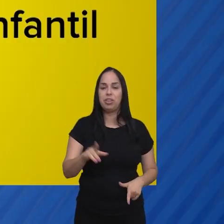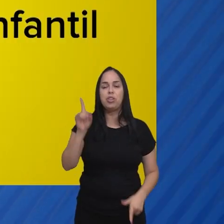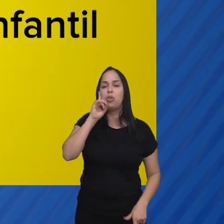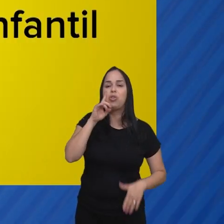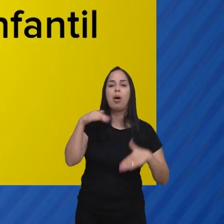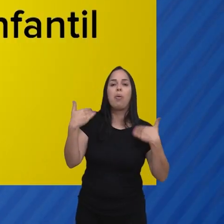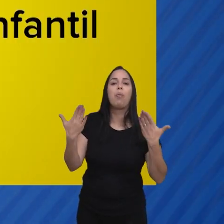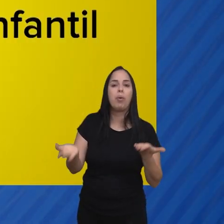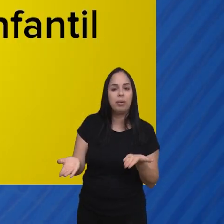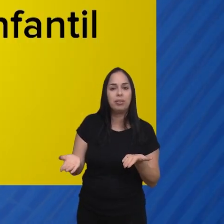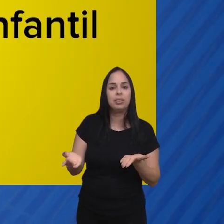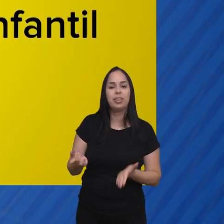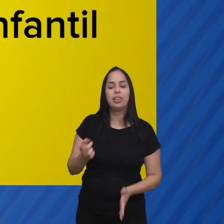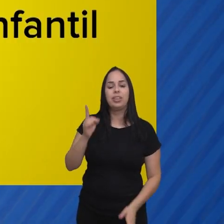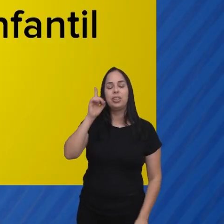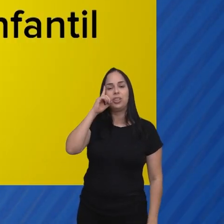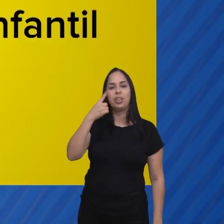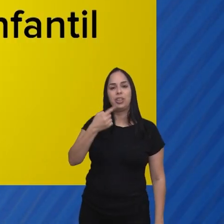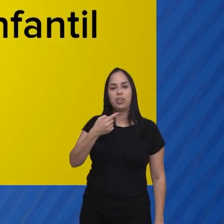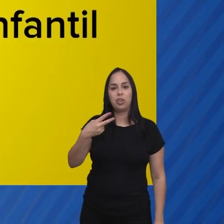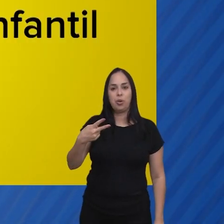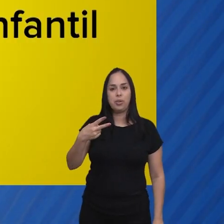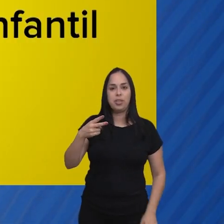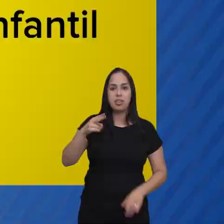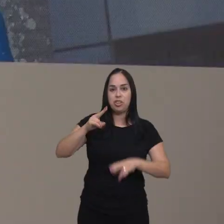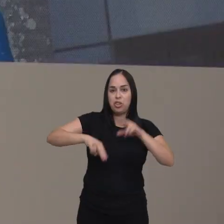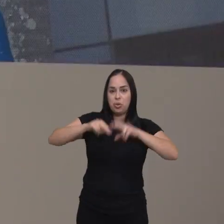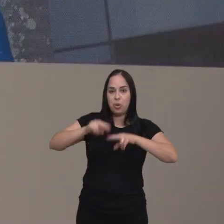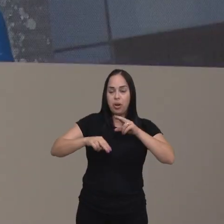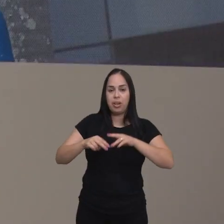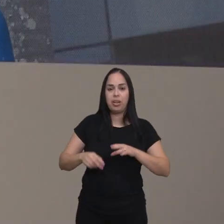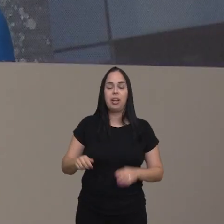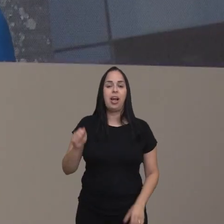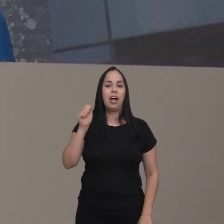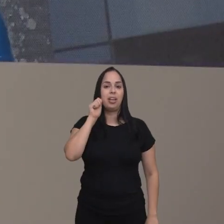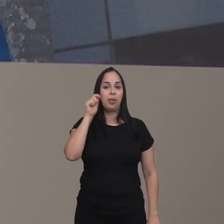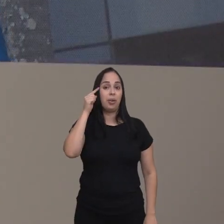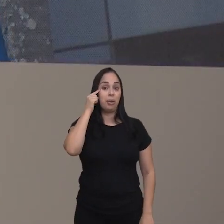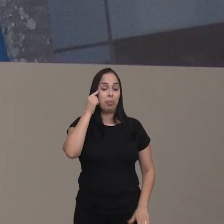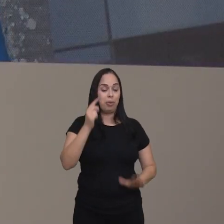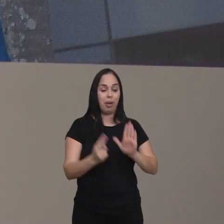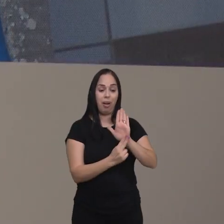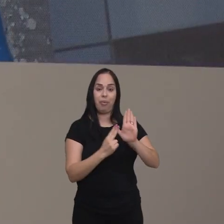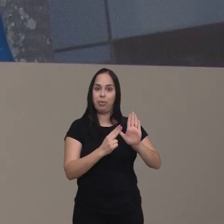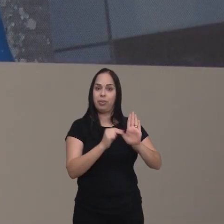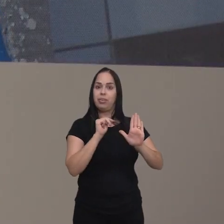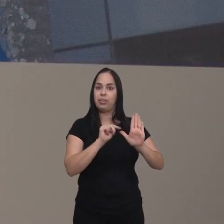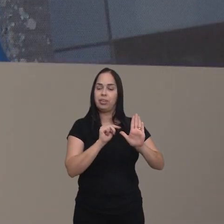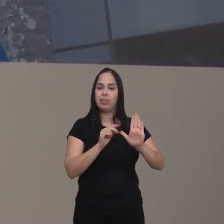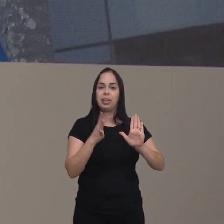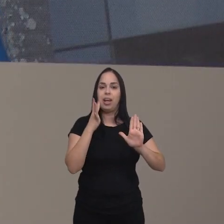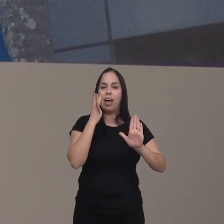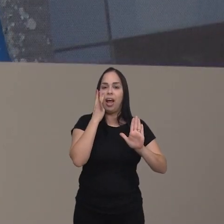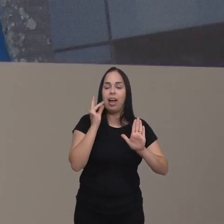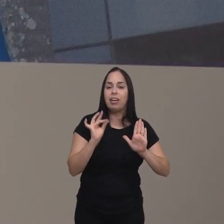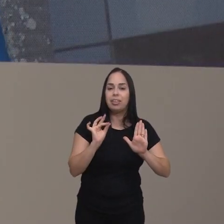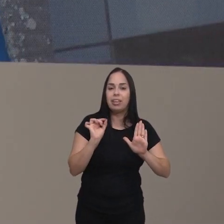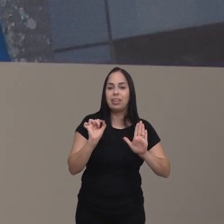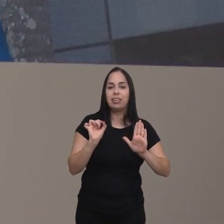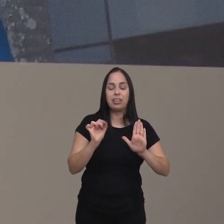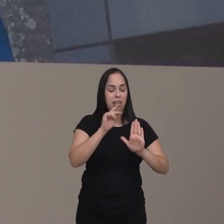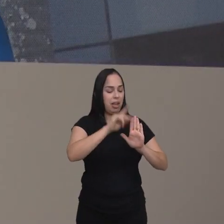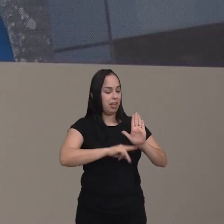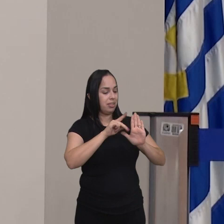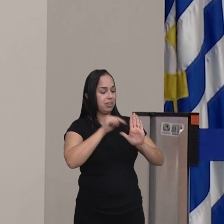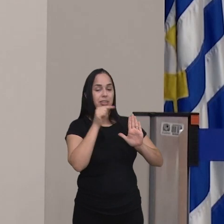E o dia escolhido para abrigar a data foi 12 de junho. Autora da proposta, a vereadora Amélia Naomi destaca a